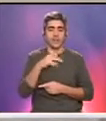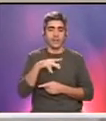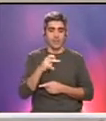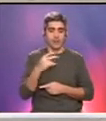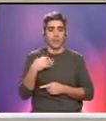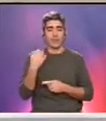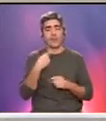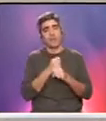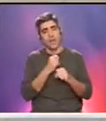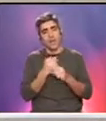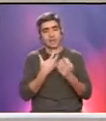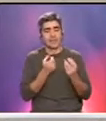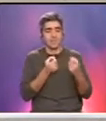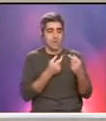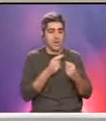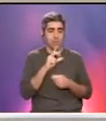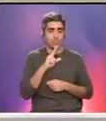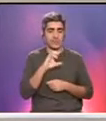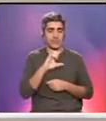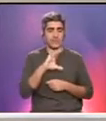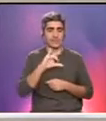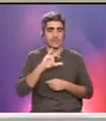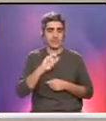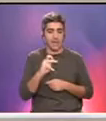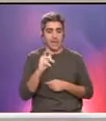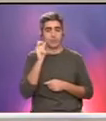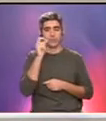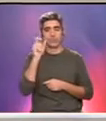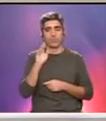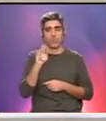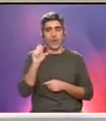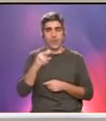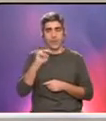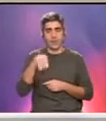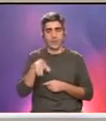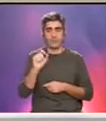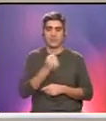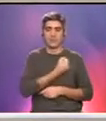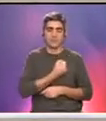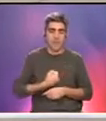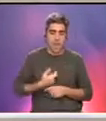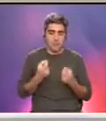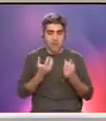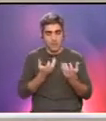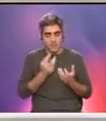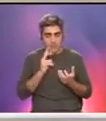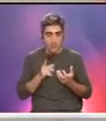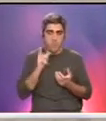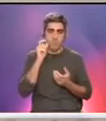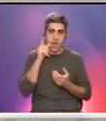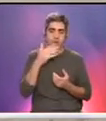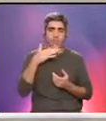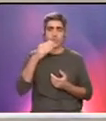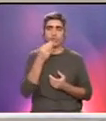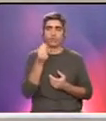recebemos o e-mail de uma amiga, a Lucília, que nos fala do caso do Joaquim, ela diz no e-mail que eu estava desempregado. É pai, é um jovem de